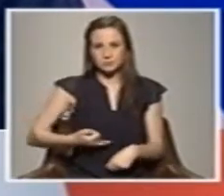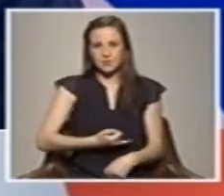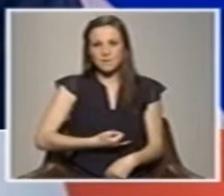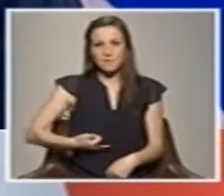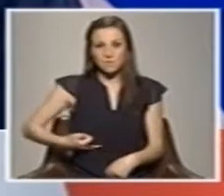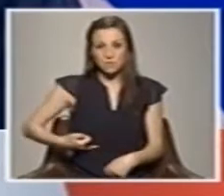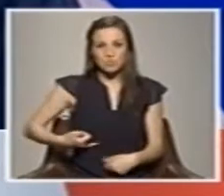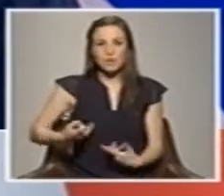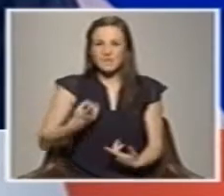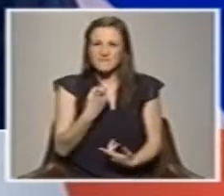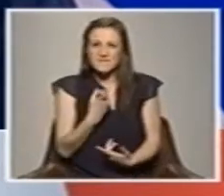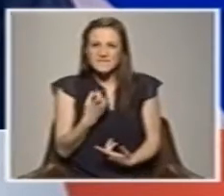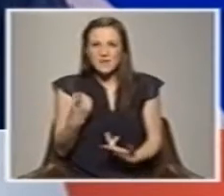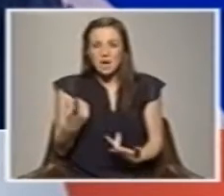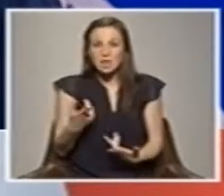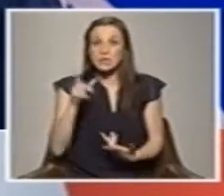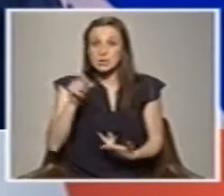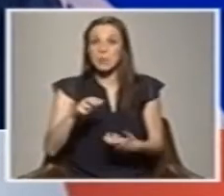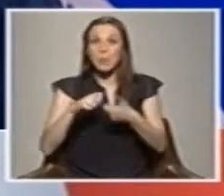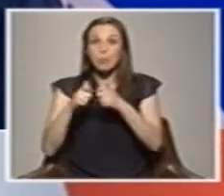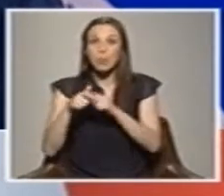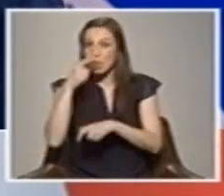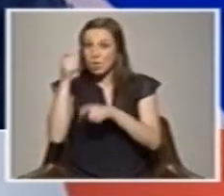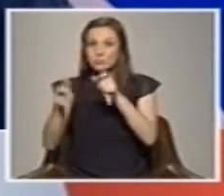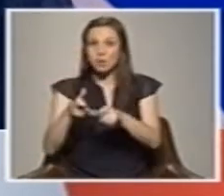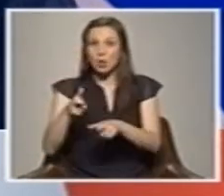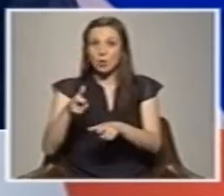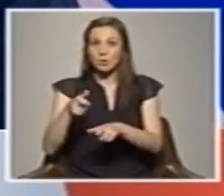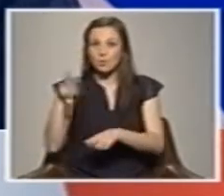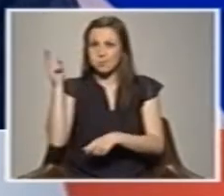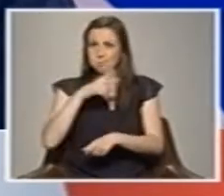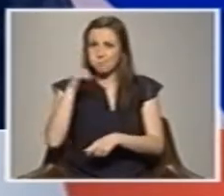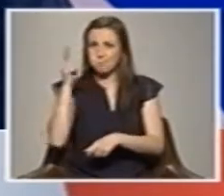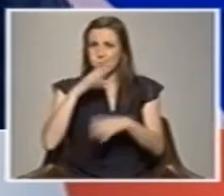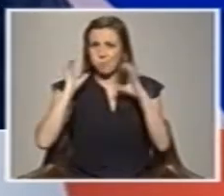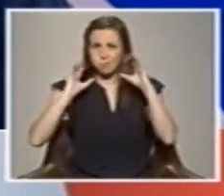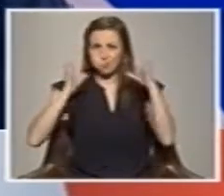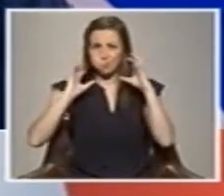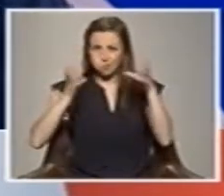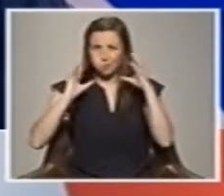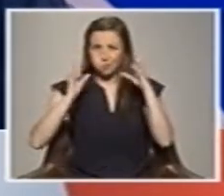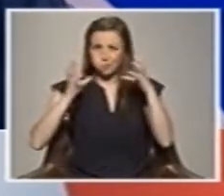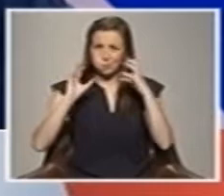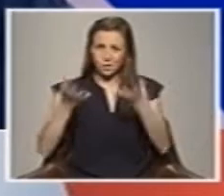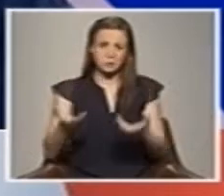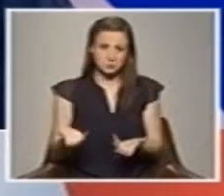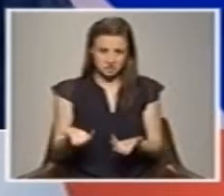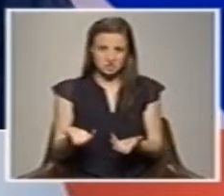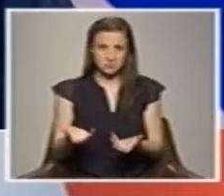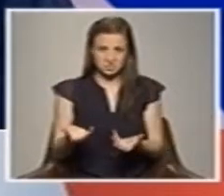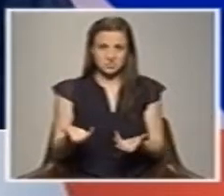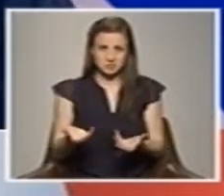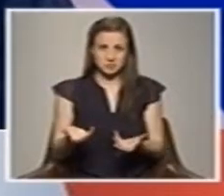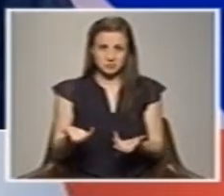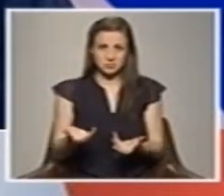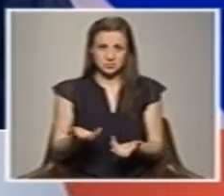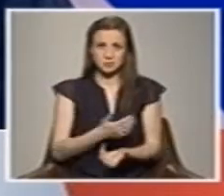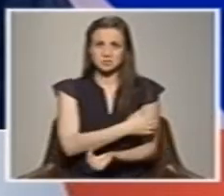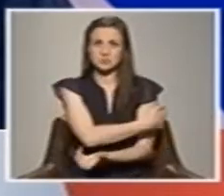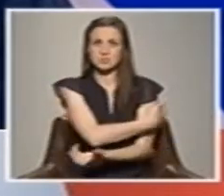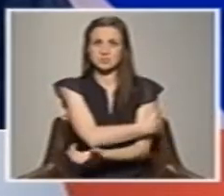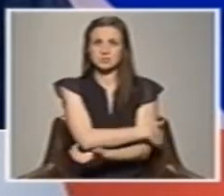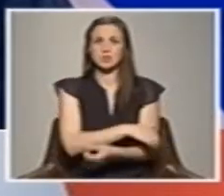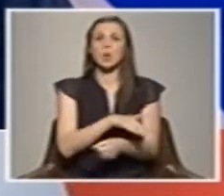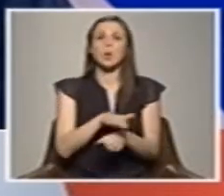e problemas de pessoas com sobrepeso e, digamos, uma má nutrição por, digamos, uma